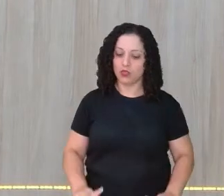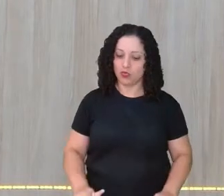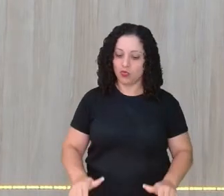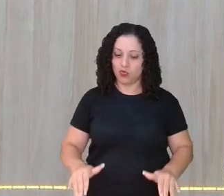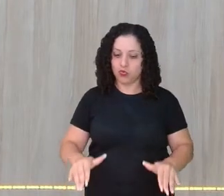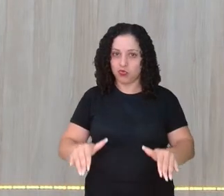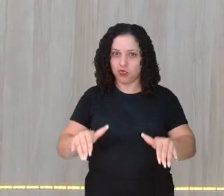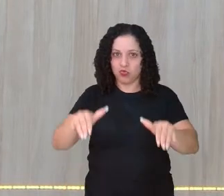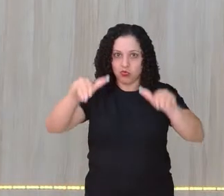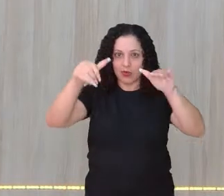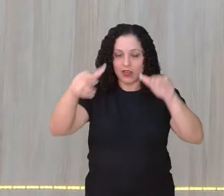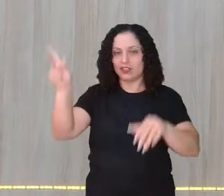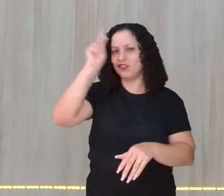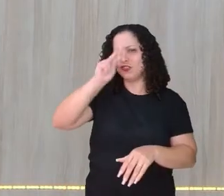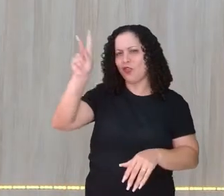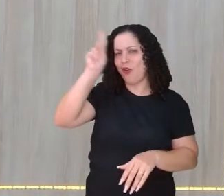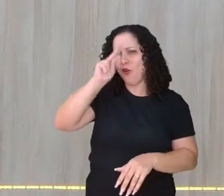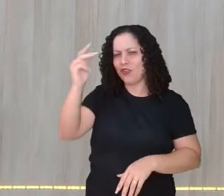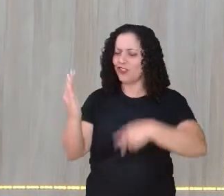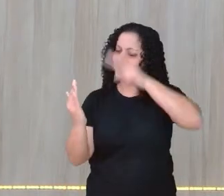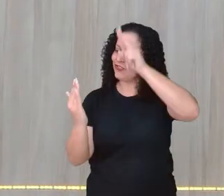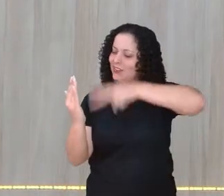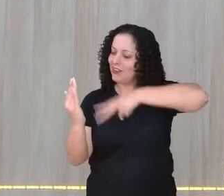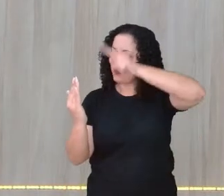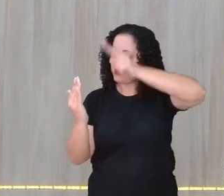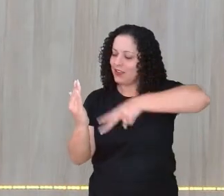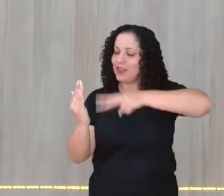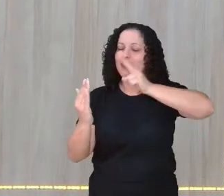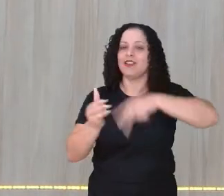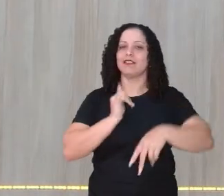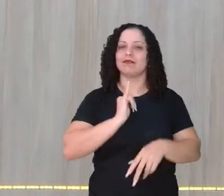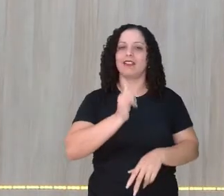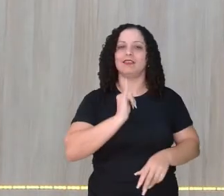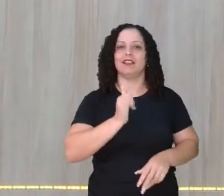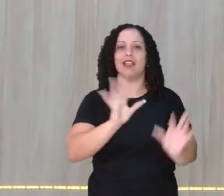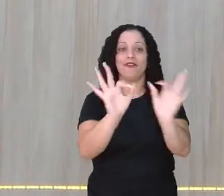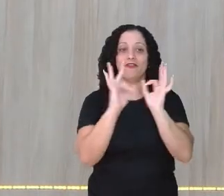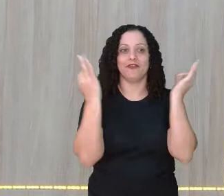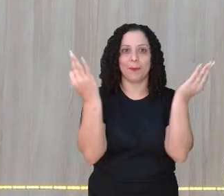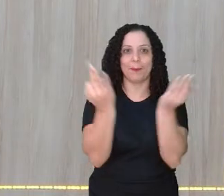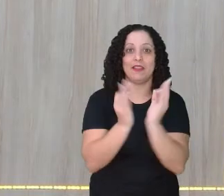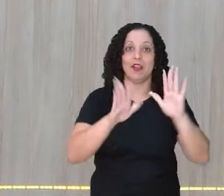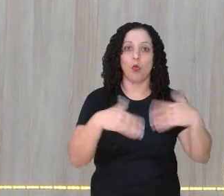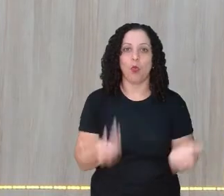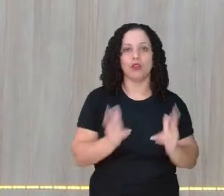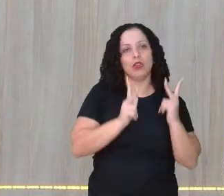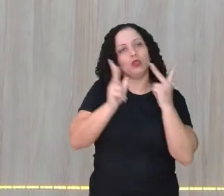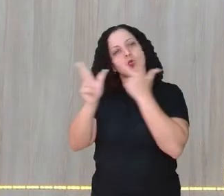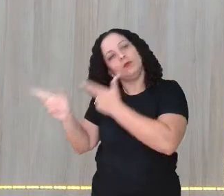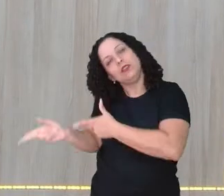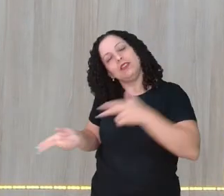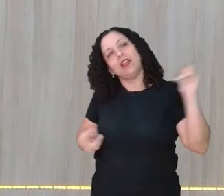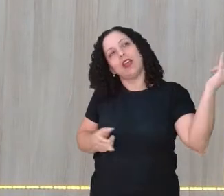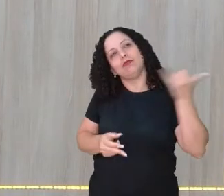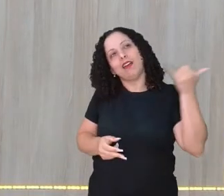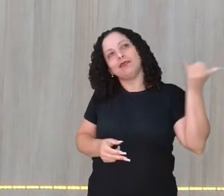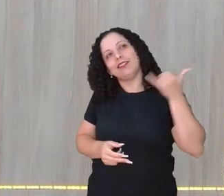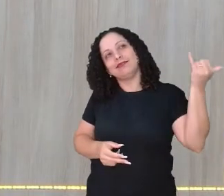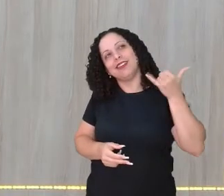gente escuta histórias com a nossa família, quando aquelas histórias são contadas para a gente dormir, a gente nem dorme,